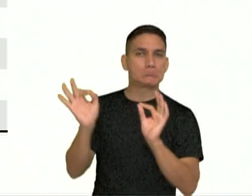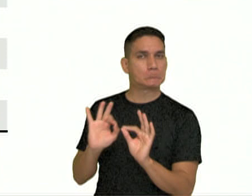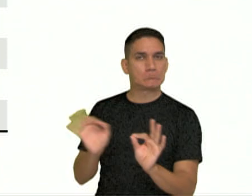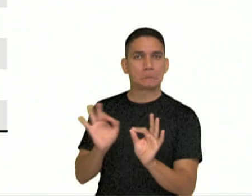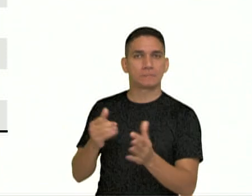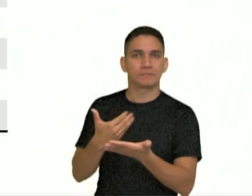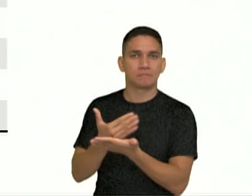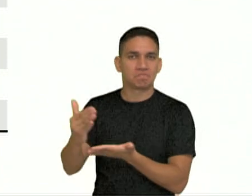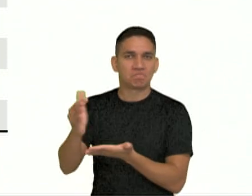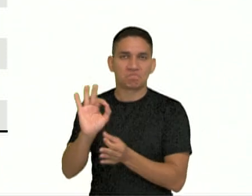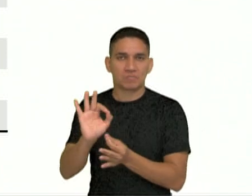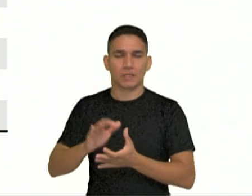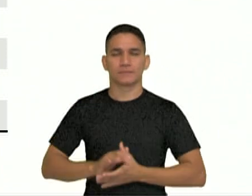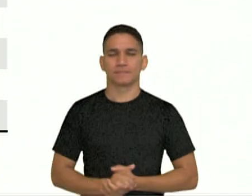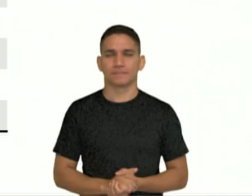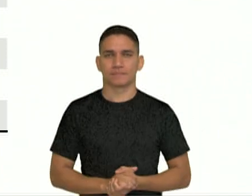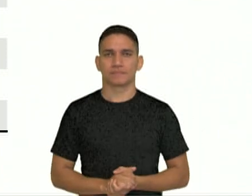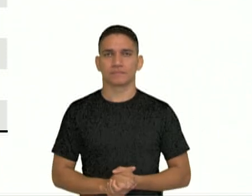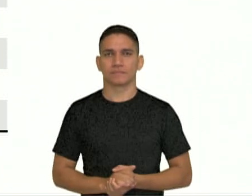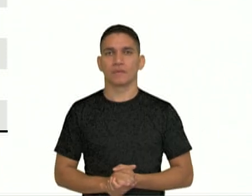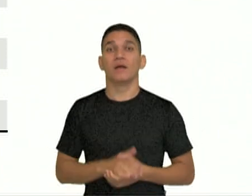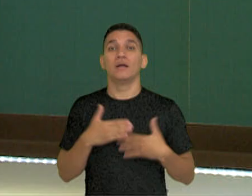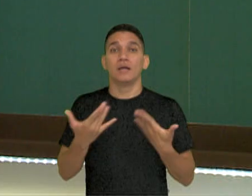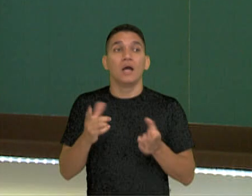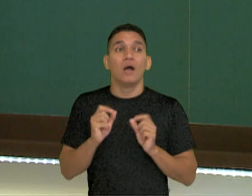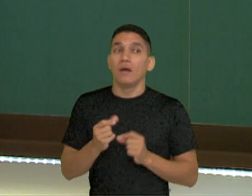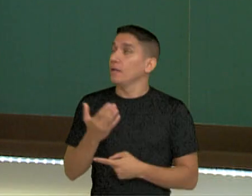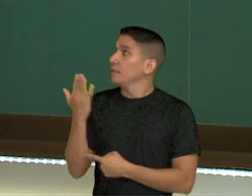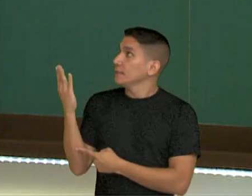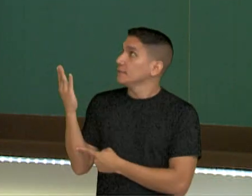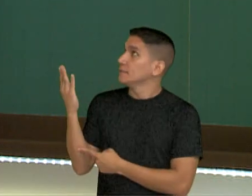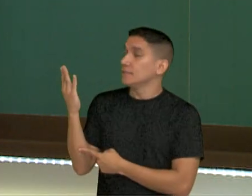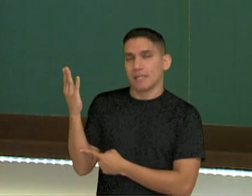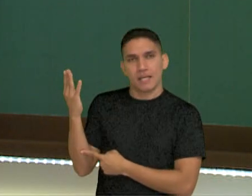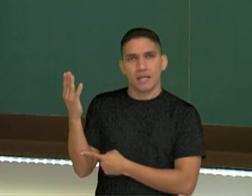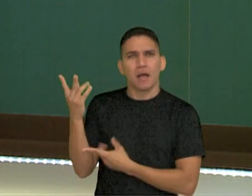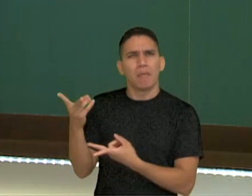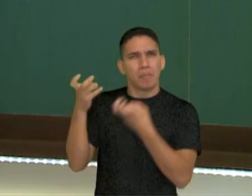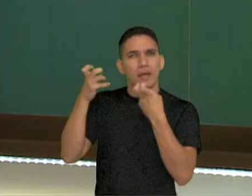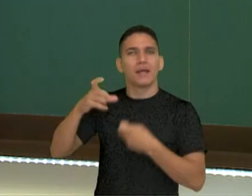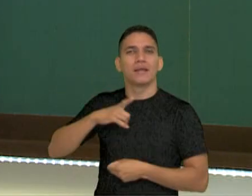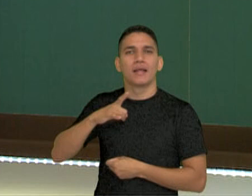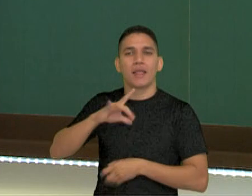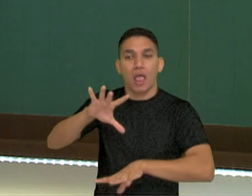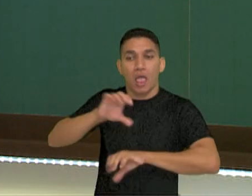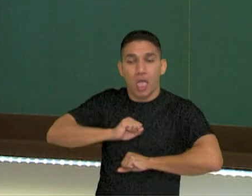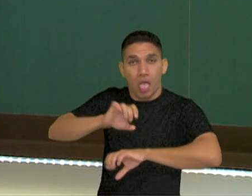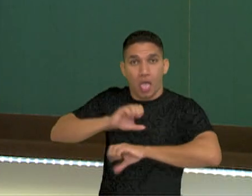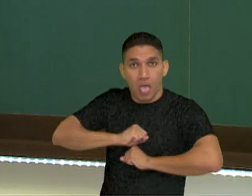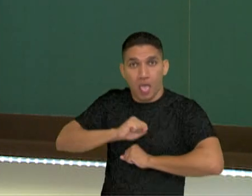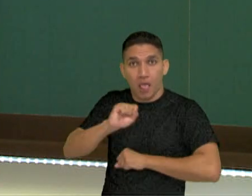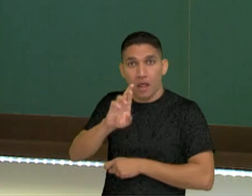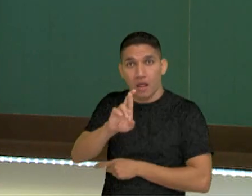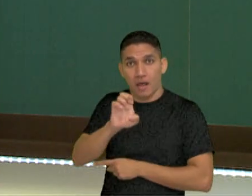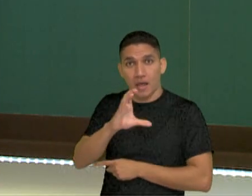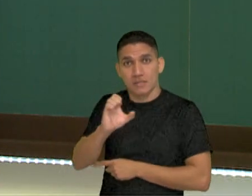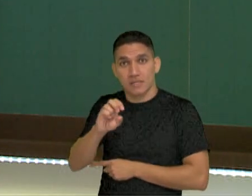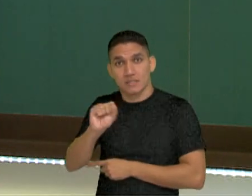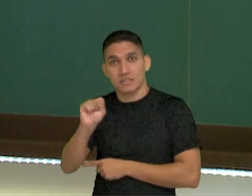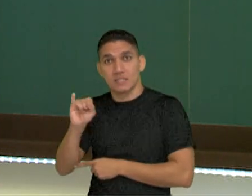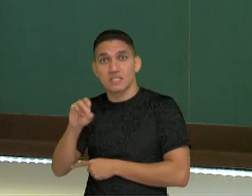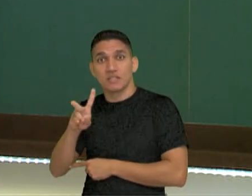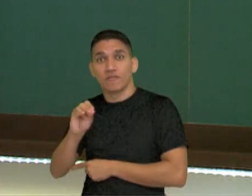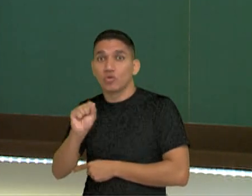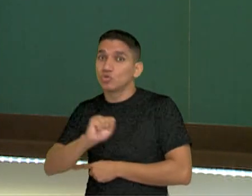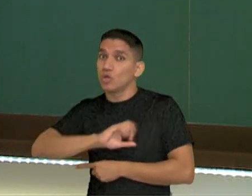efeito cumulativo. Então tá aqui, gente. A gente está vendo aqui, então, que os recessivos são esses que não são aditivos